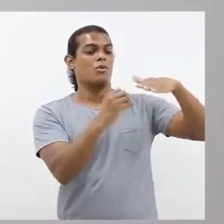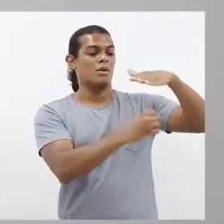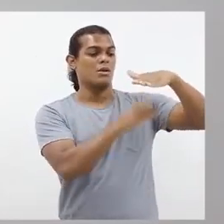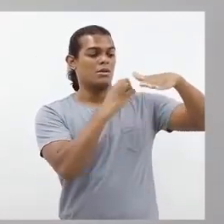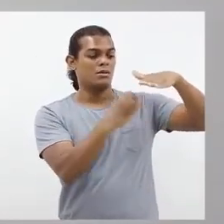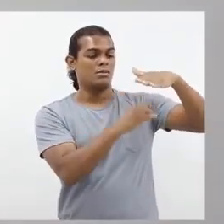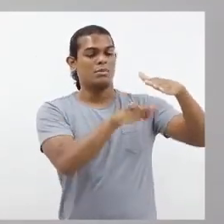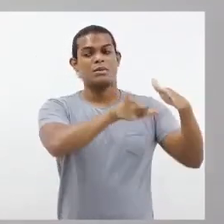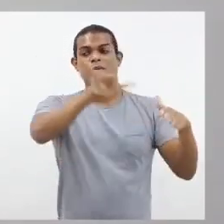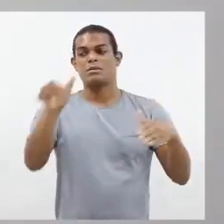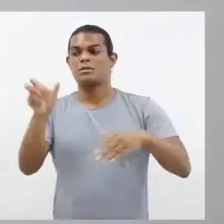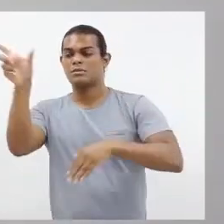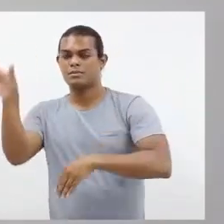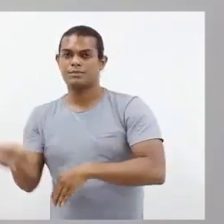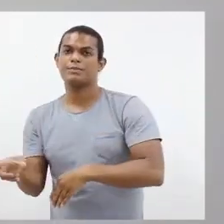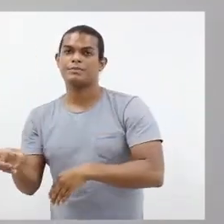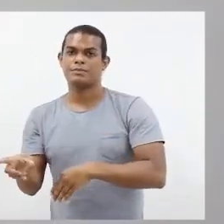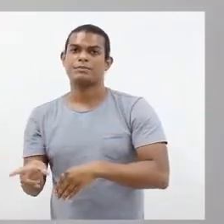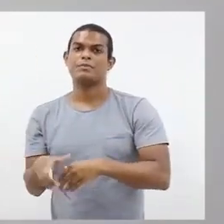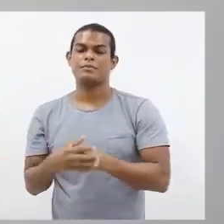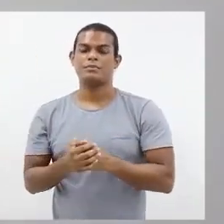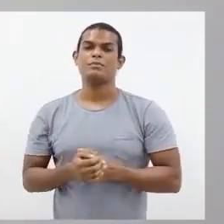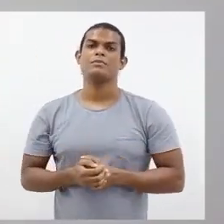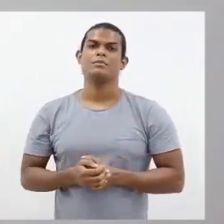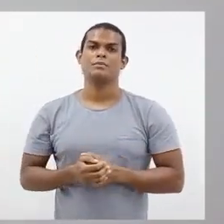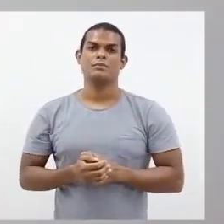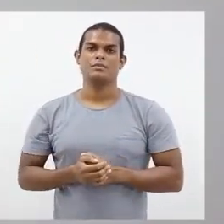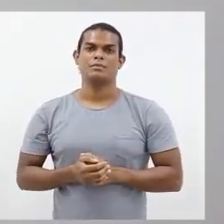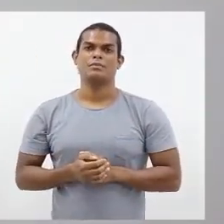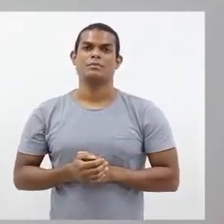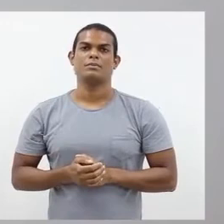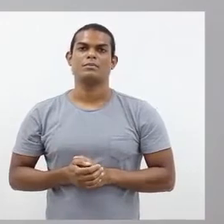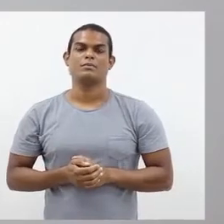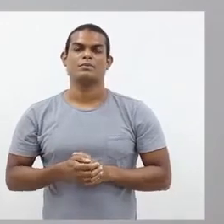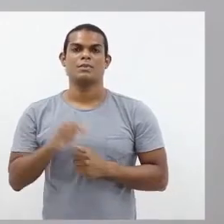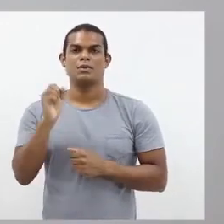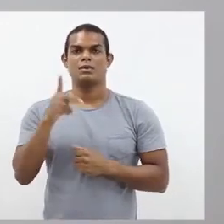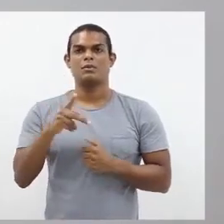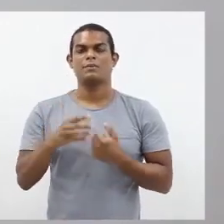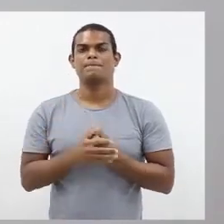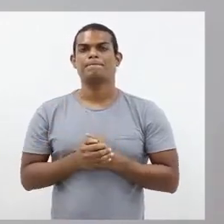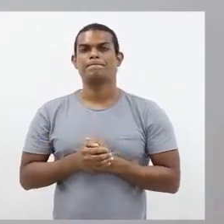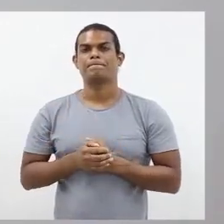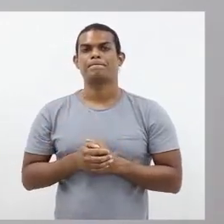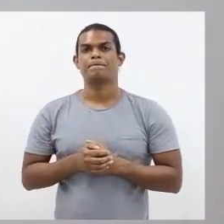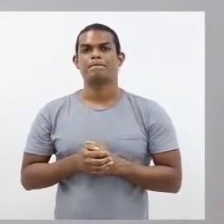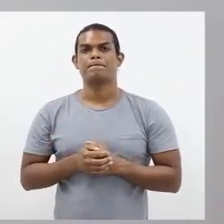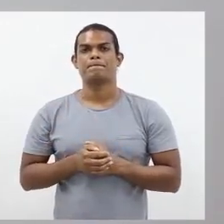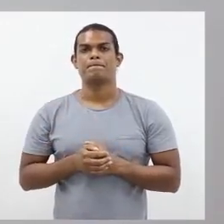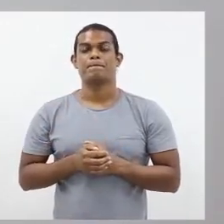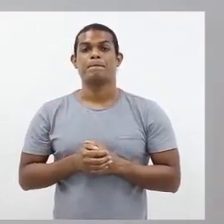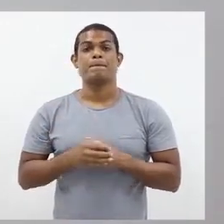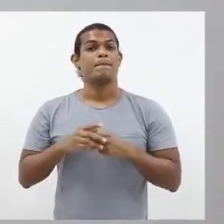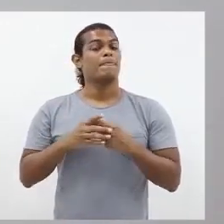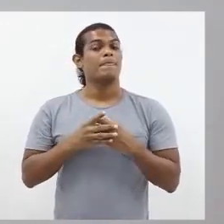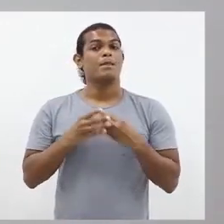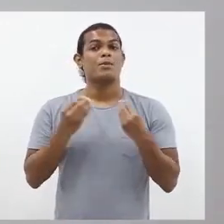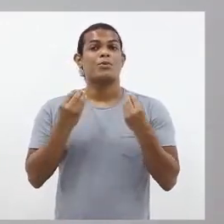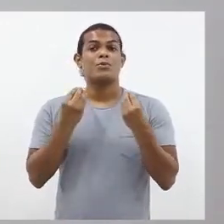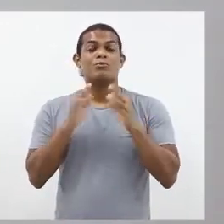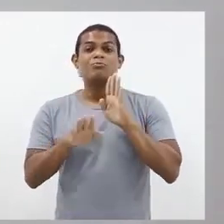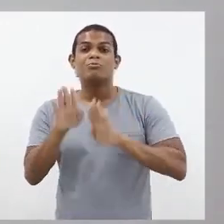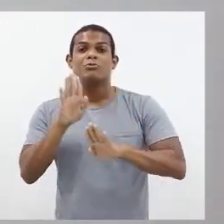de patrimônio, isso não pode ser entendido como uma despesa, ok? E aí, não confundir dividendos